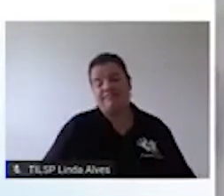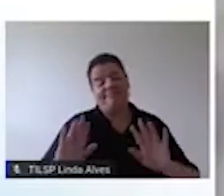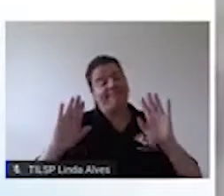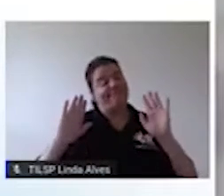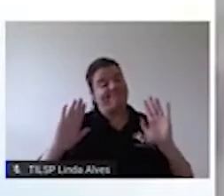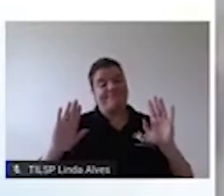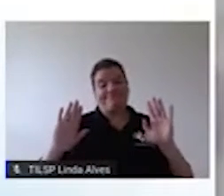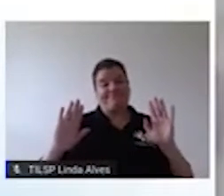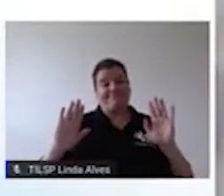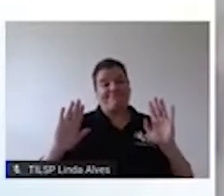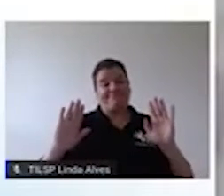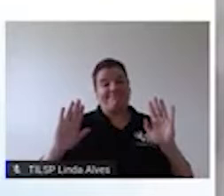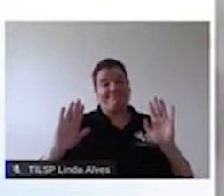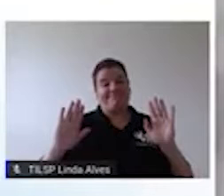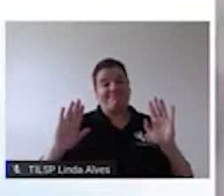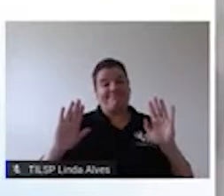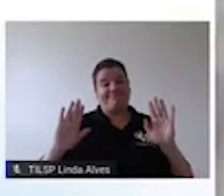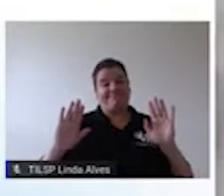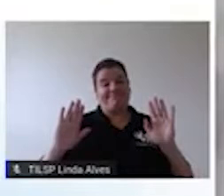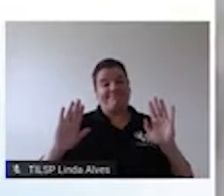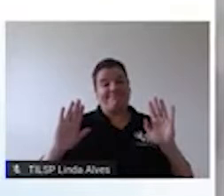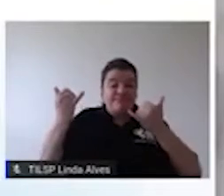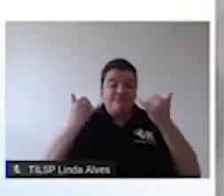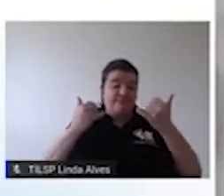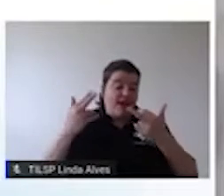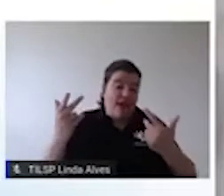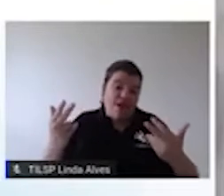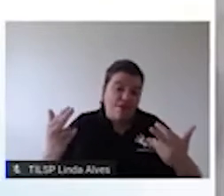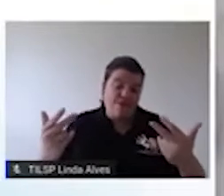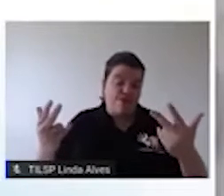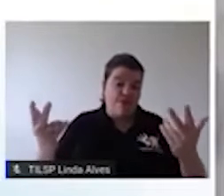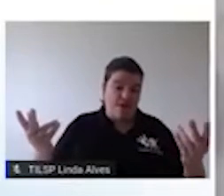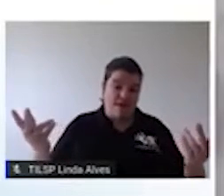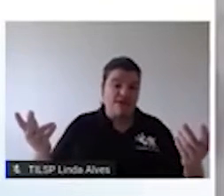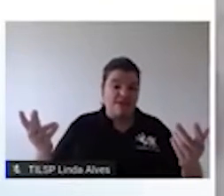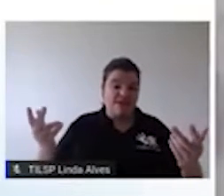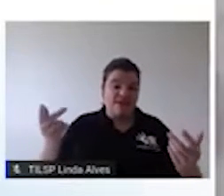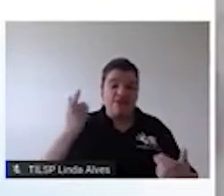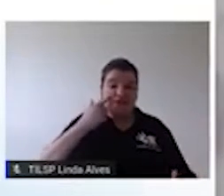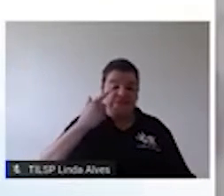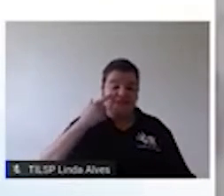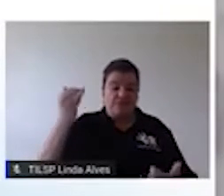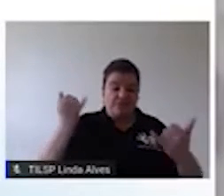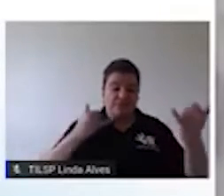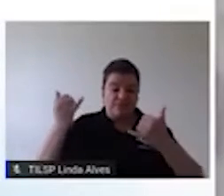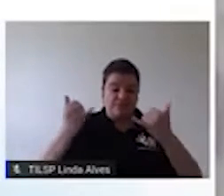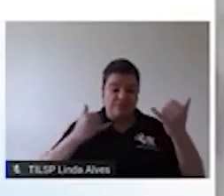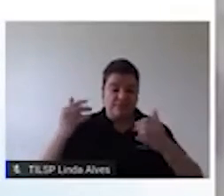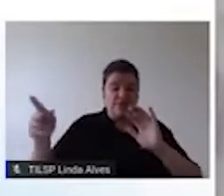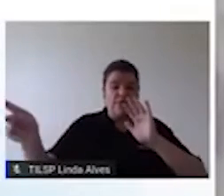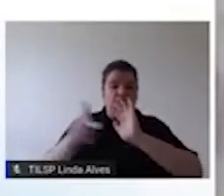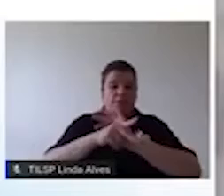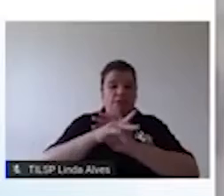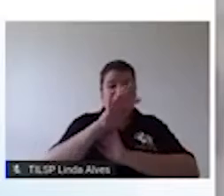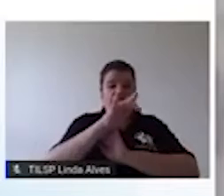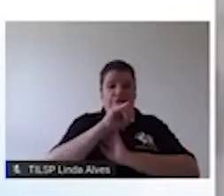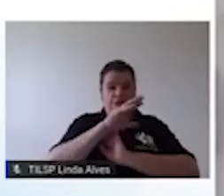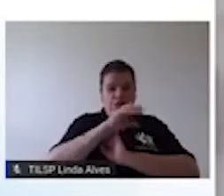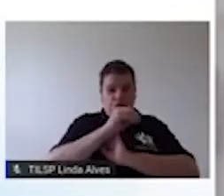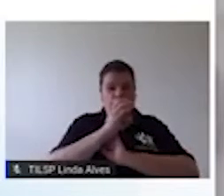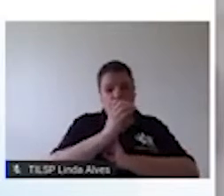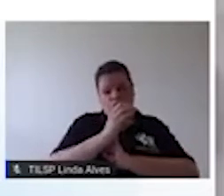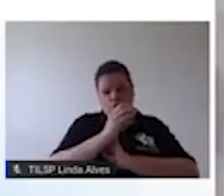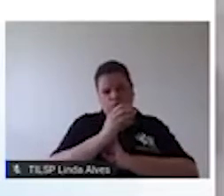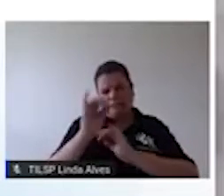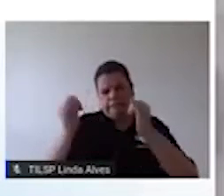só, as notícias que tenho é que e tenho notícias da própria Fiocruz, notícias públicas,